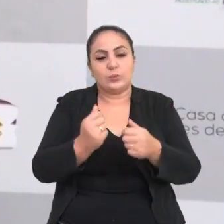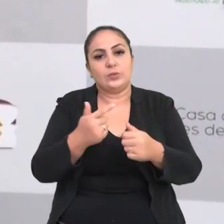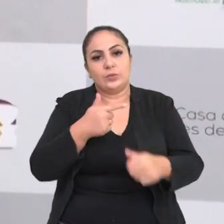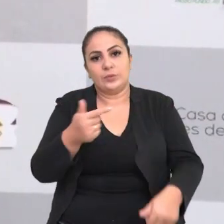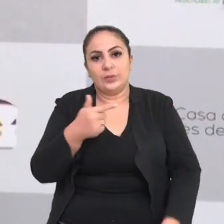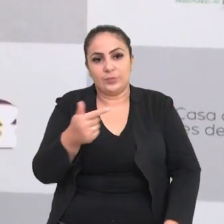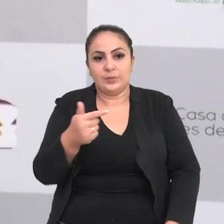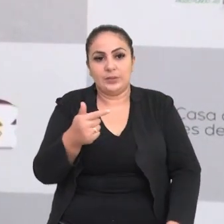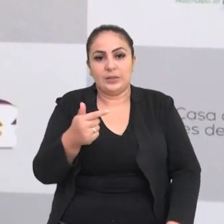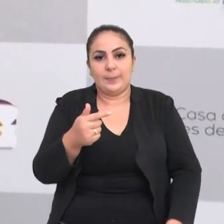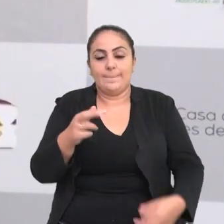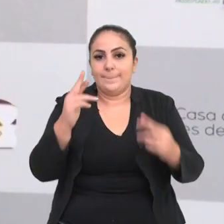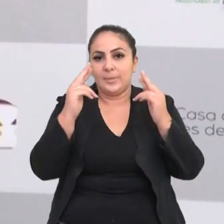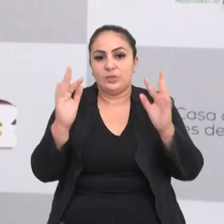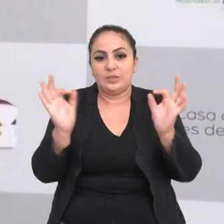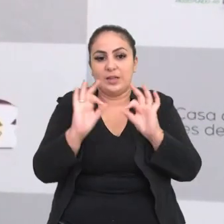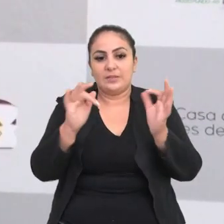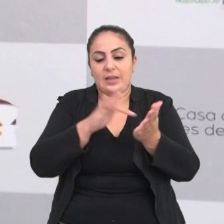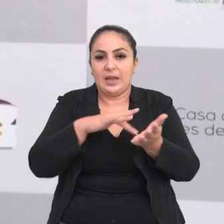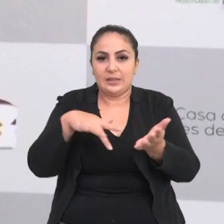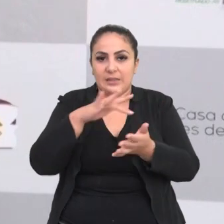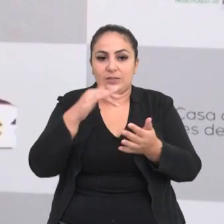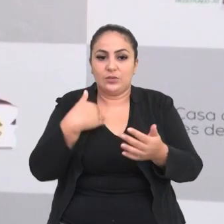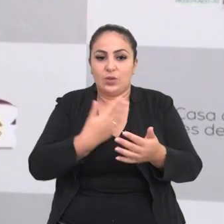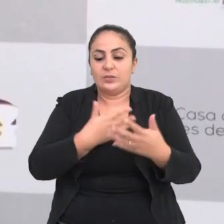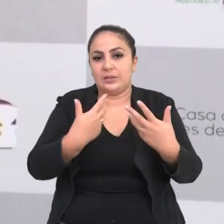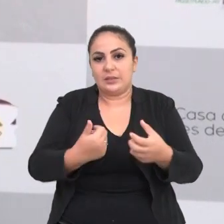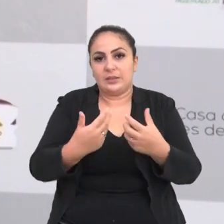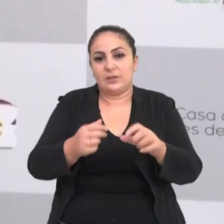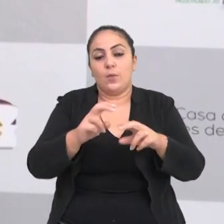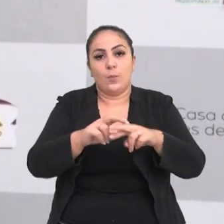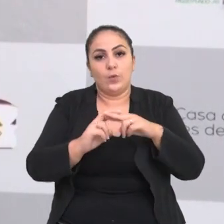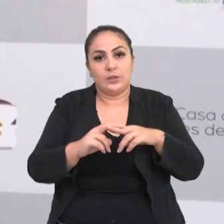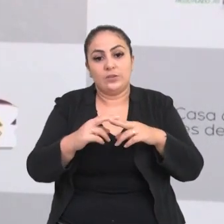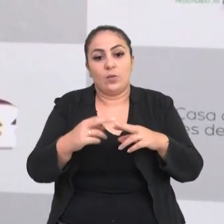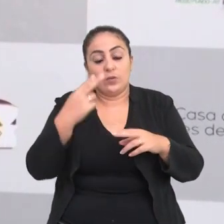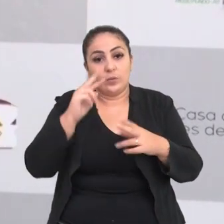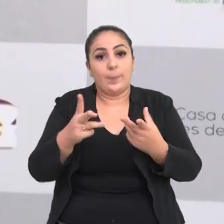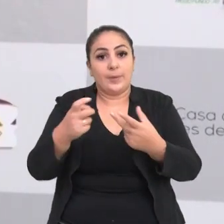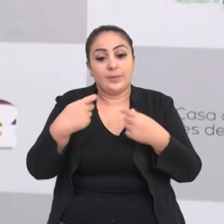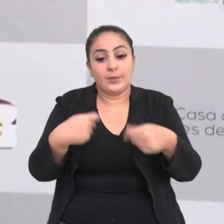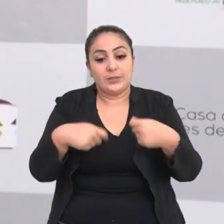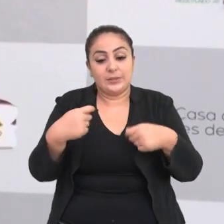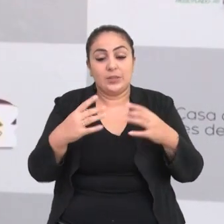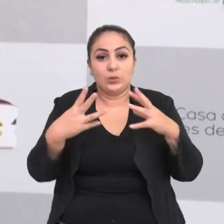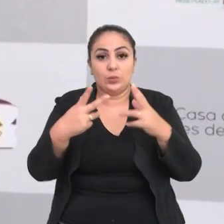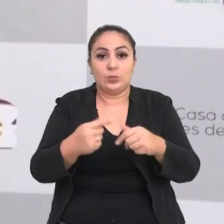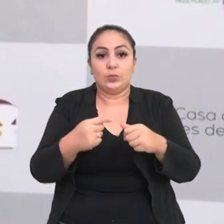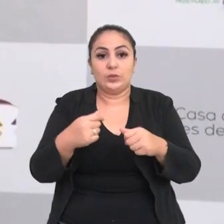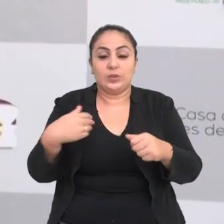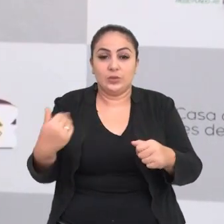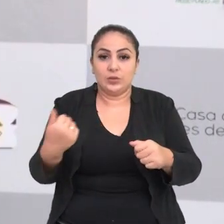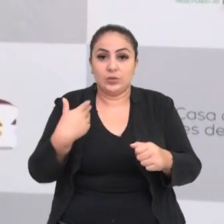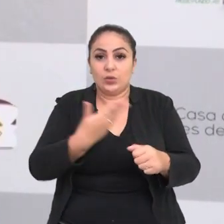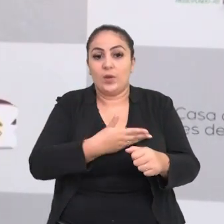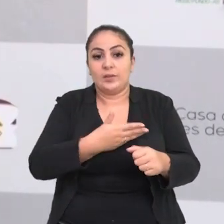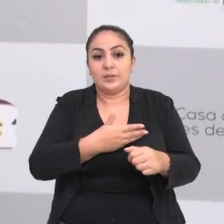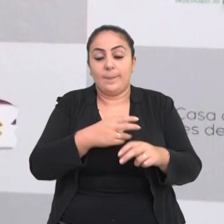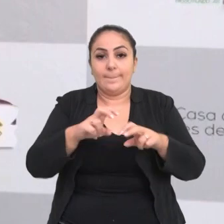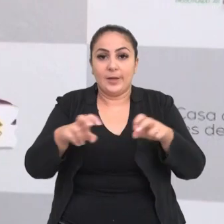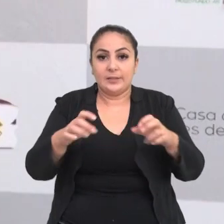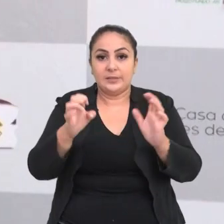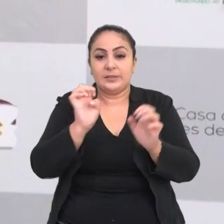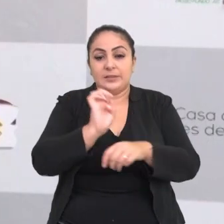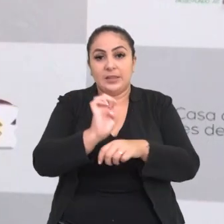Então não tem perspectiva na realidade do nosso efetivo na ascensão. Então a gente viu da necessidade, né, da nossa